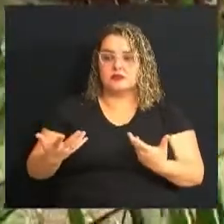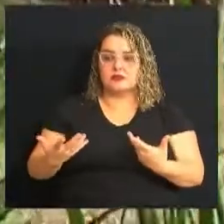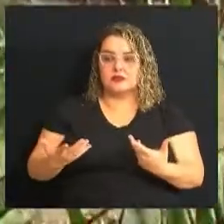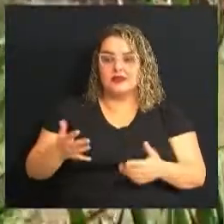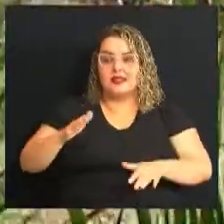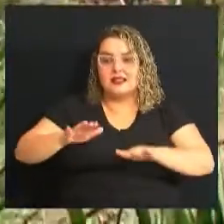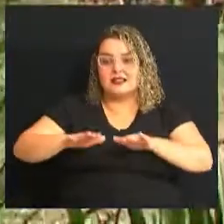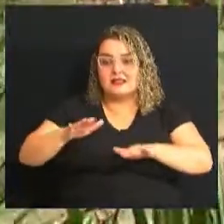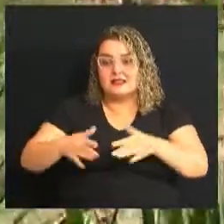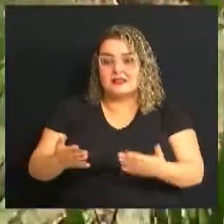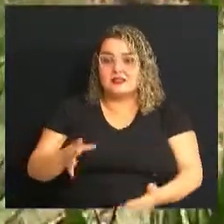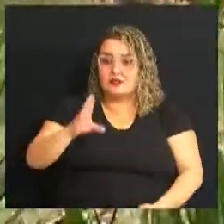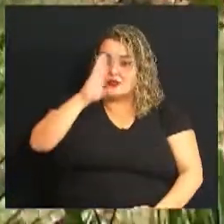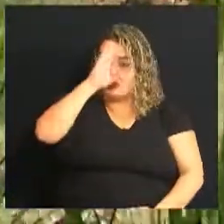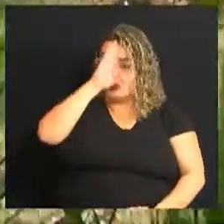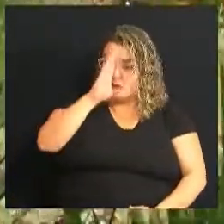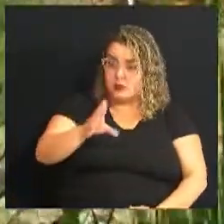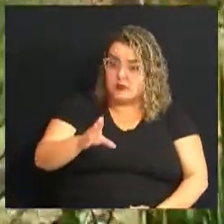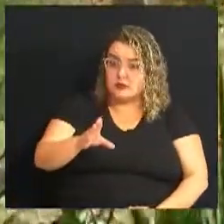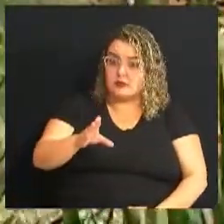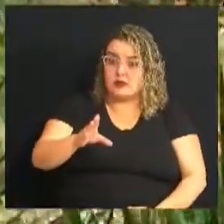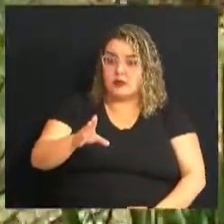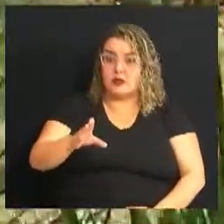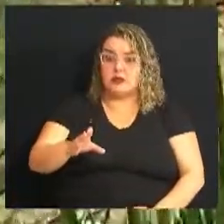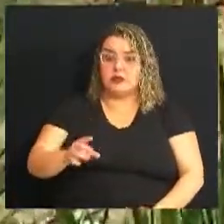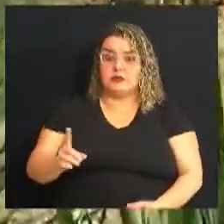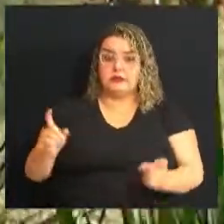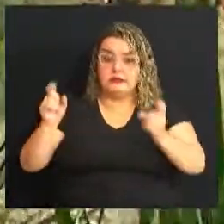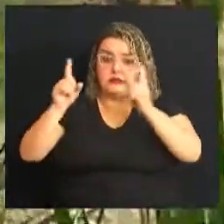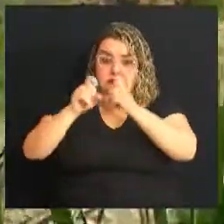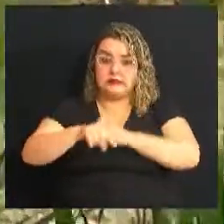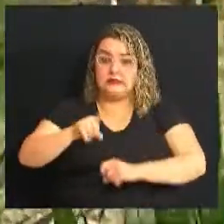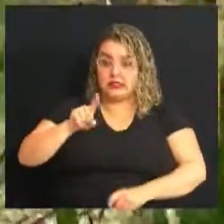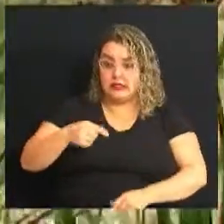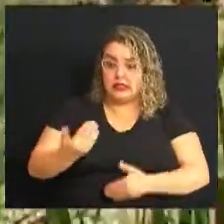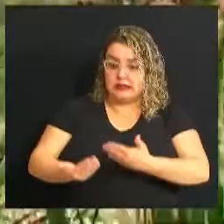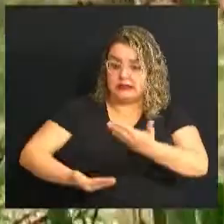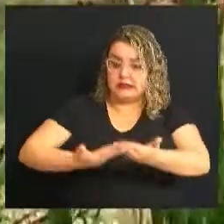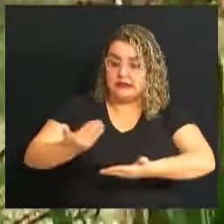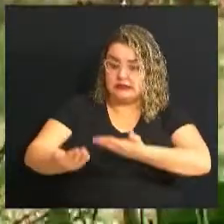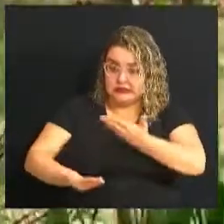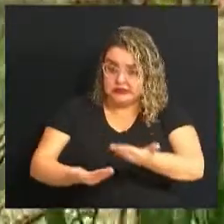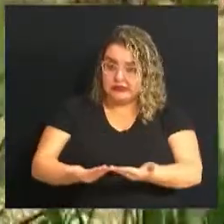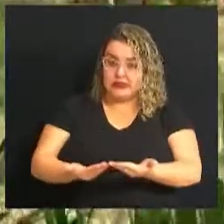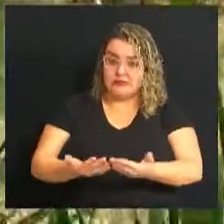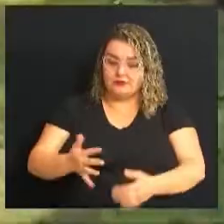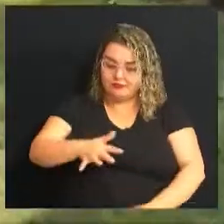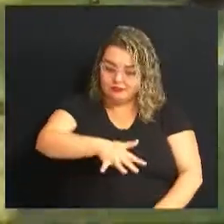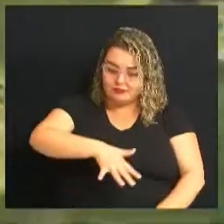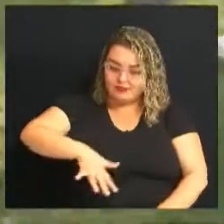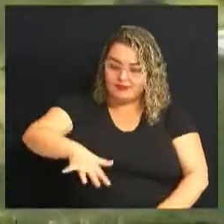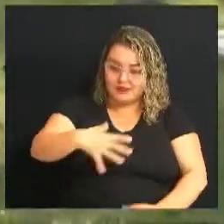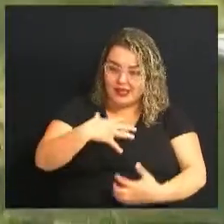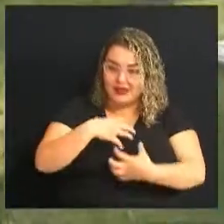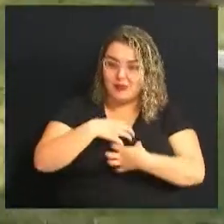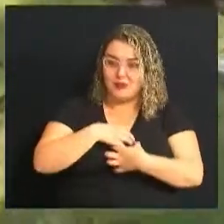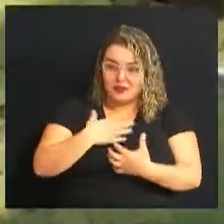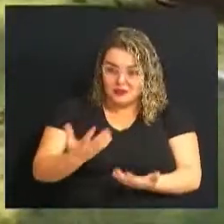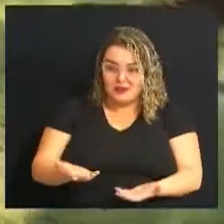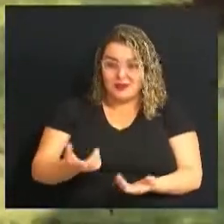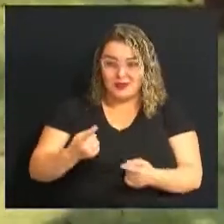talvez o principal desafio seja lidar com o lado emocional, né, cara?